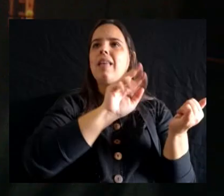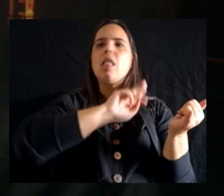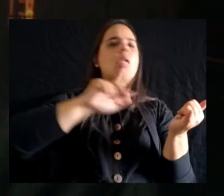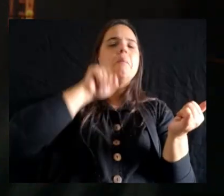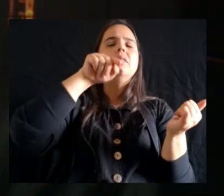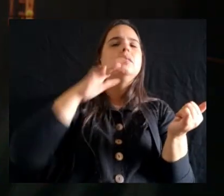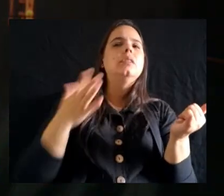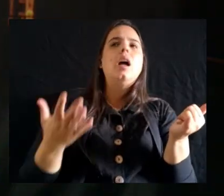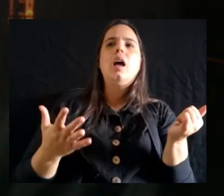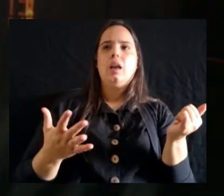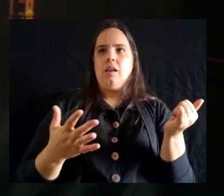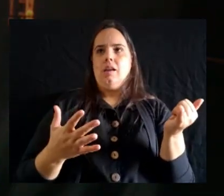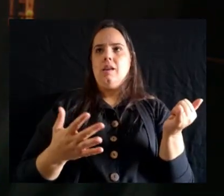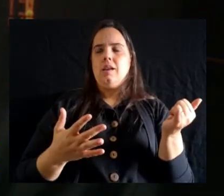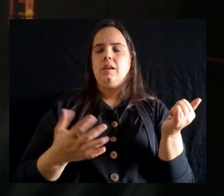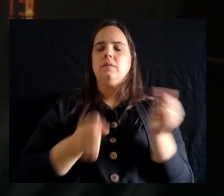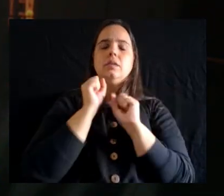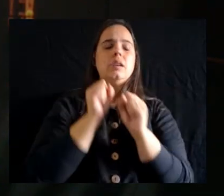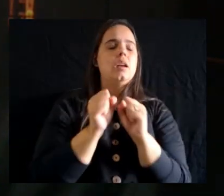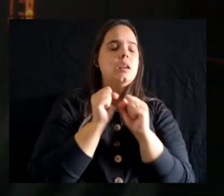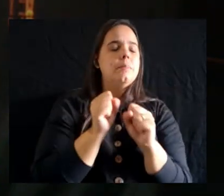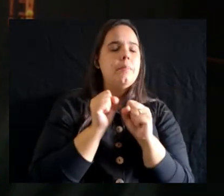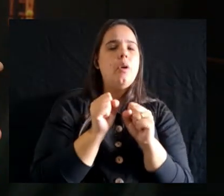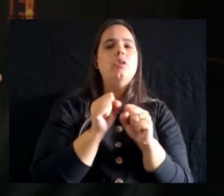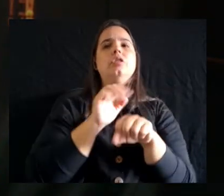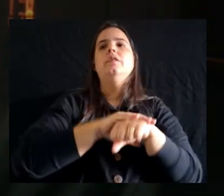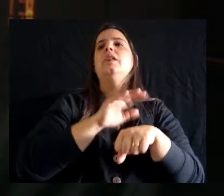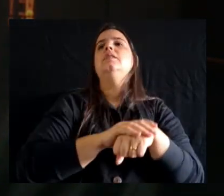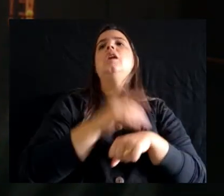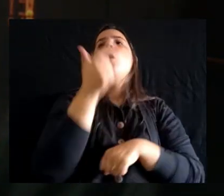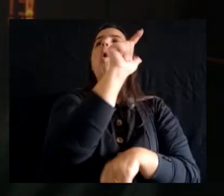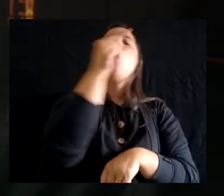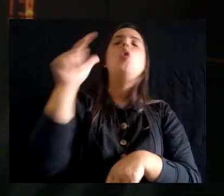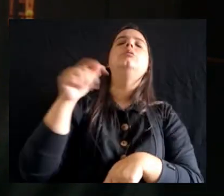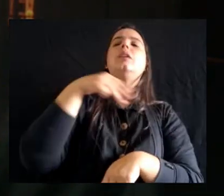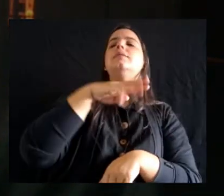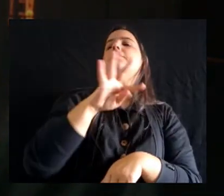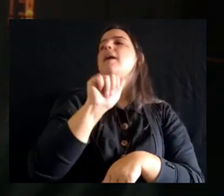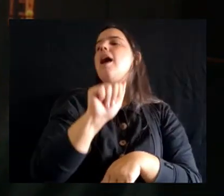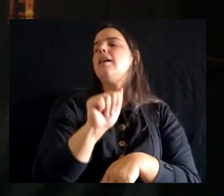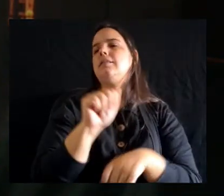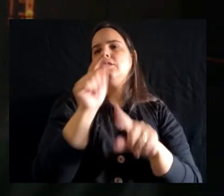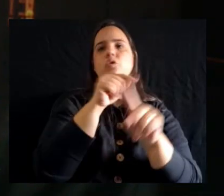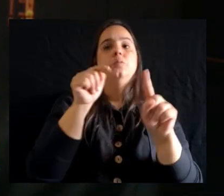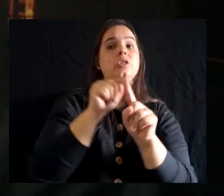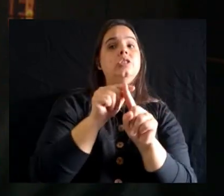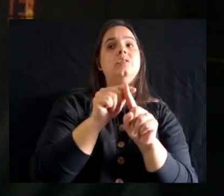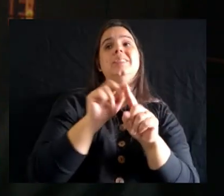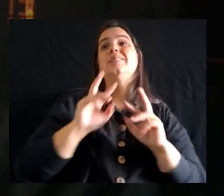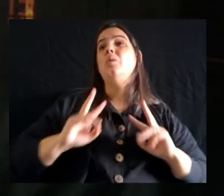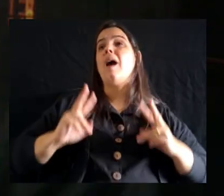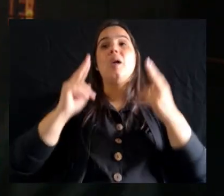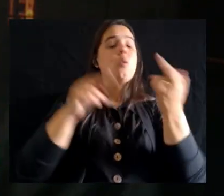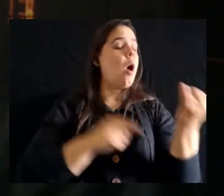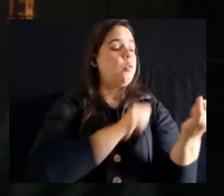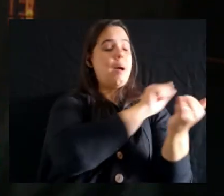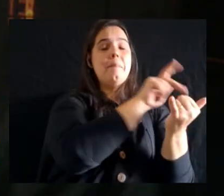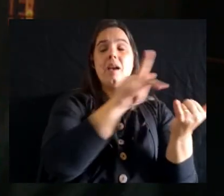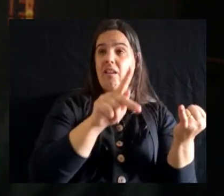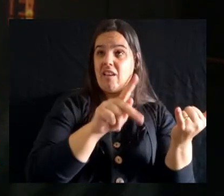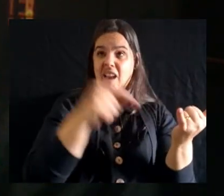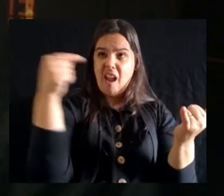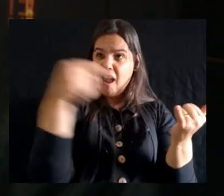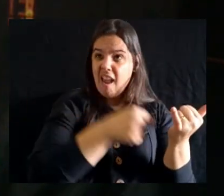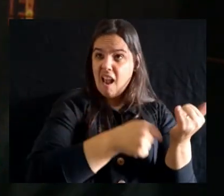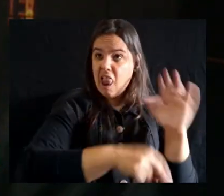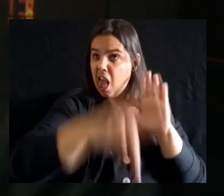Você pode atingir e cumprir outras metas que não são aquelas do aplicativo. Quem disse que o aplicativo dita regras para